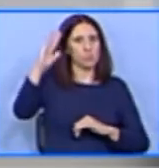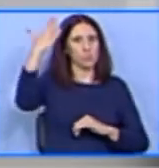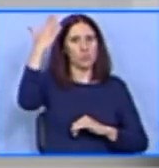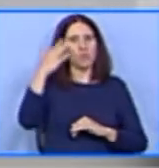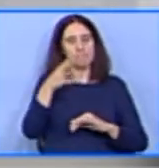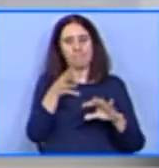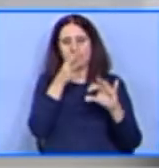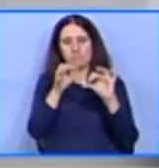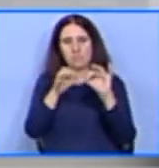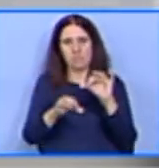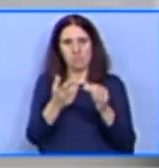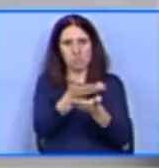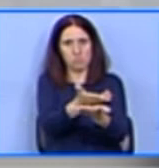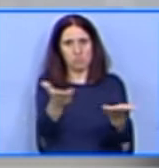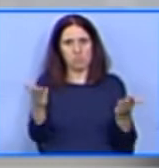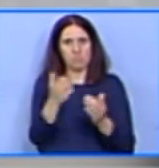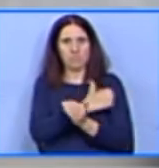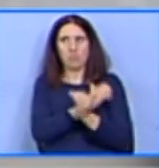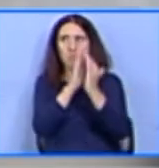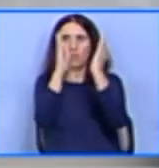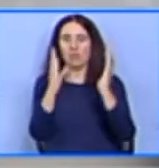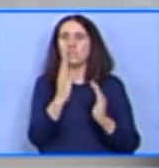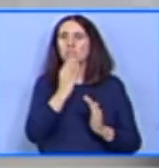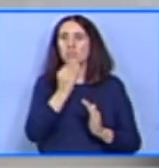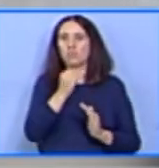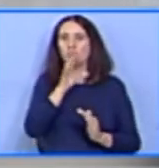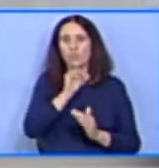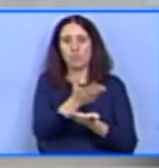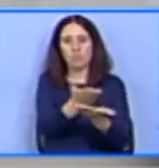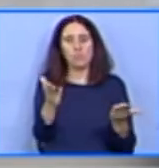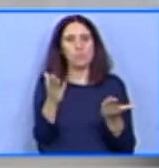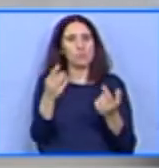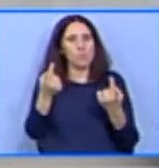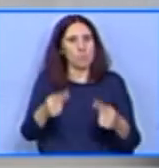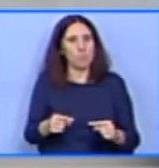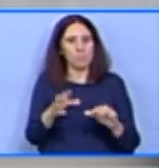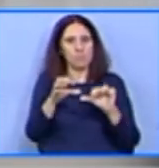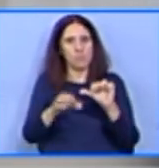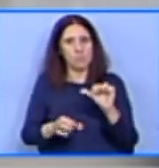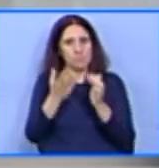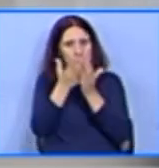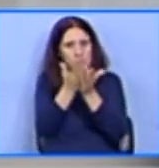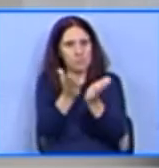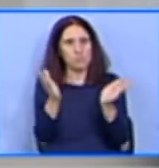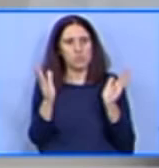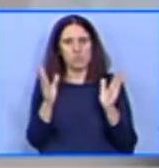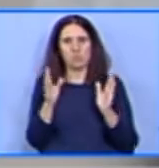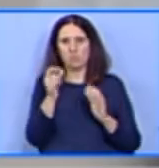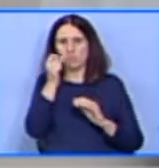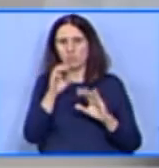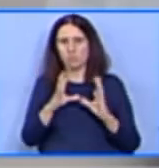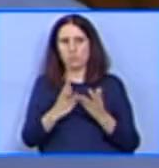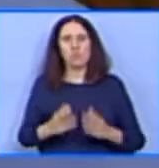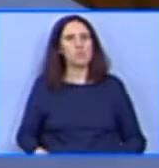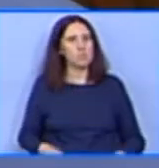sua mensagem aos filhos da casa de Israel, mas não esgota isto. Tem uma mensagem muito mais abrangente, muito mais universal, muito